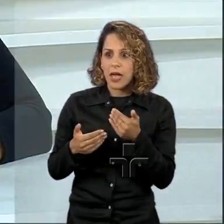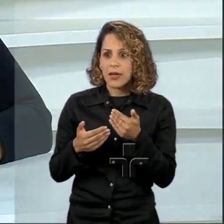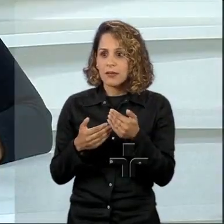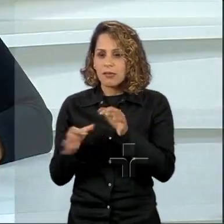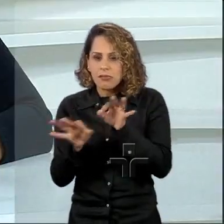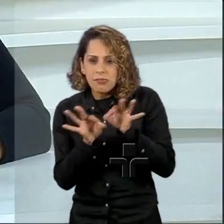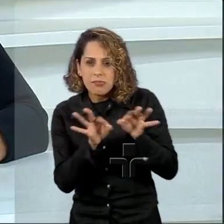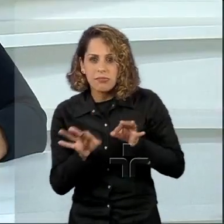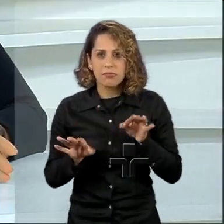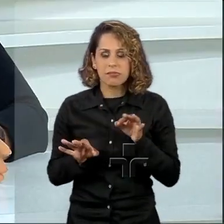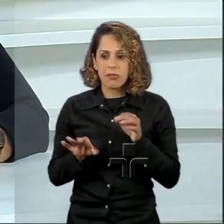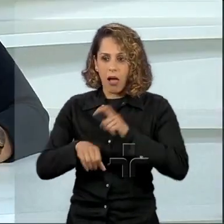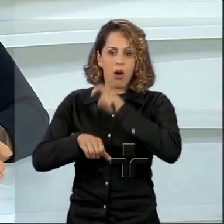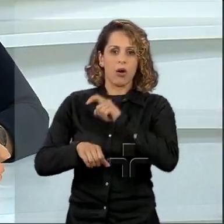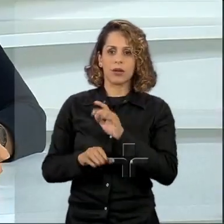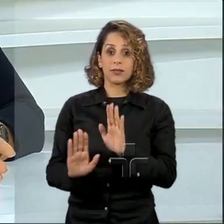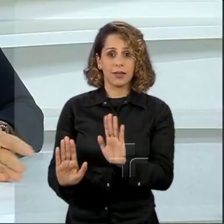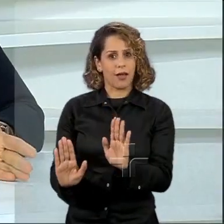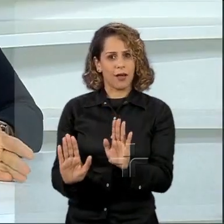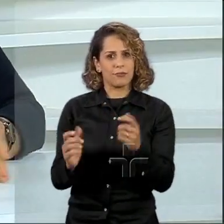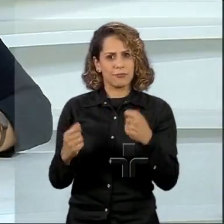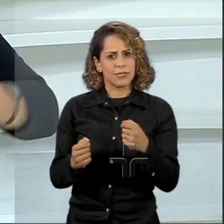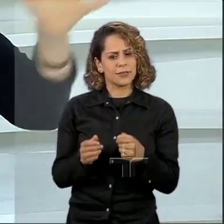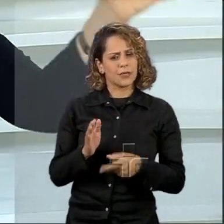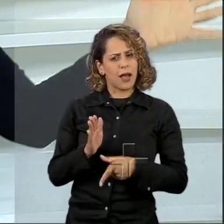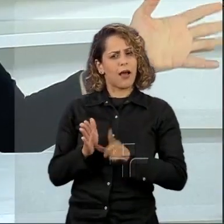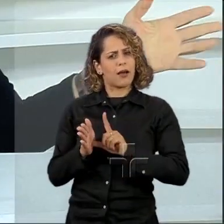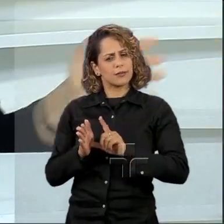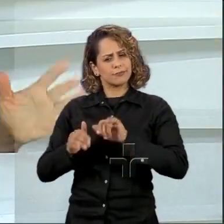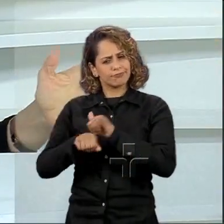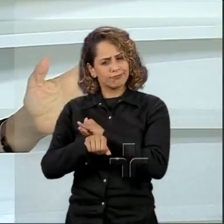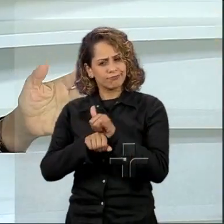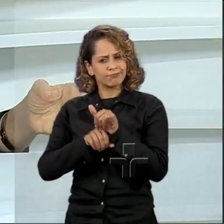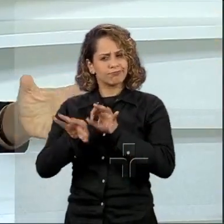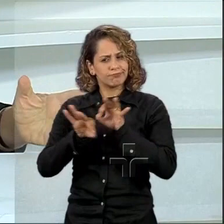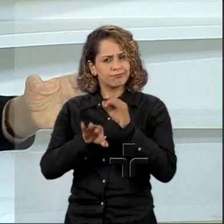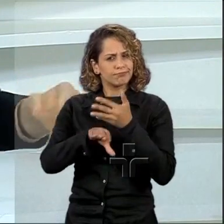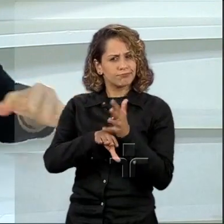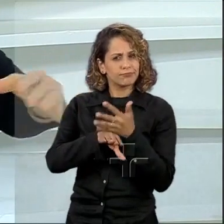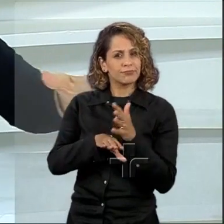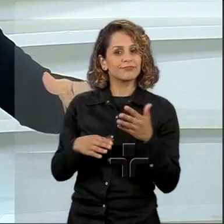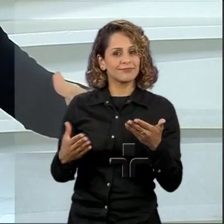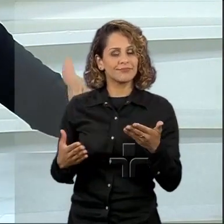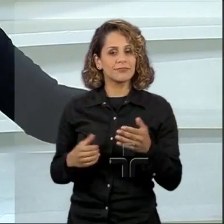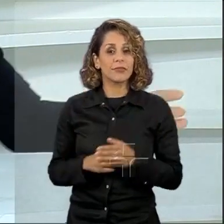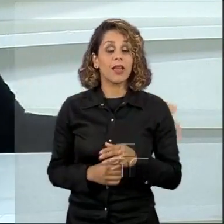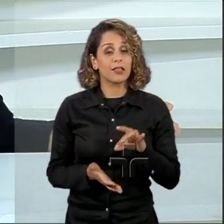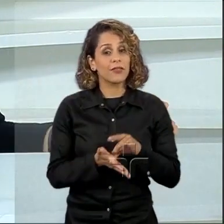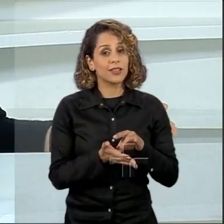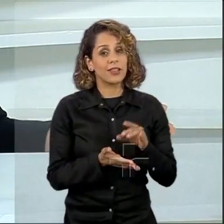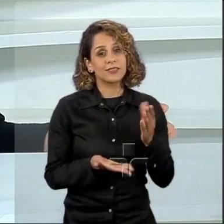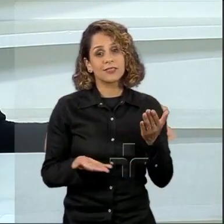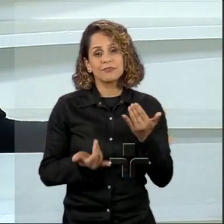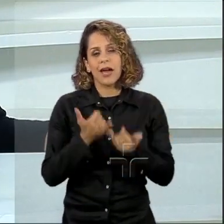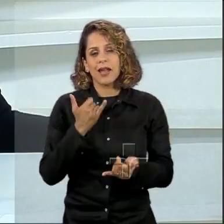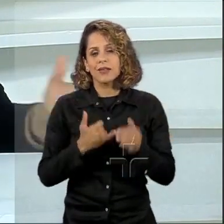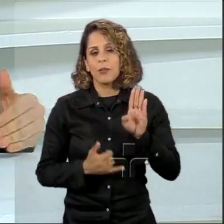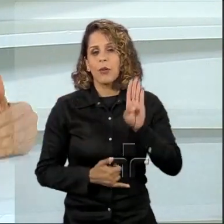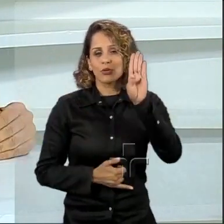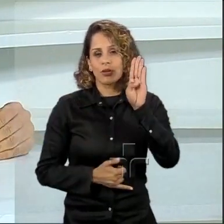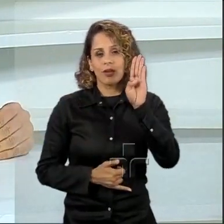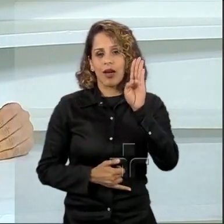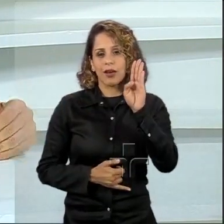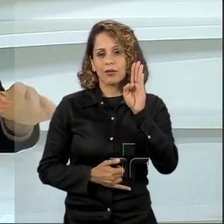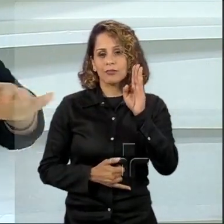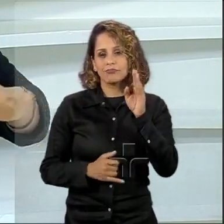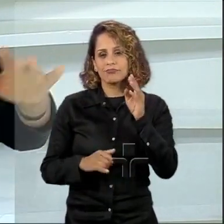sentido muito claro, né, Carlos? No momento em que ele questiona o resultado, ele está dizendo para o eleitor, olha, na verdade, eu já devia estar lá. Se eu